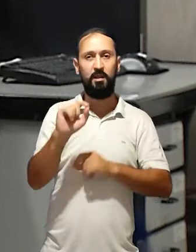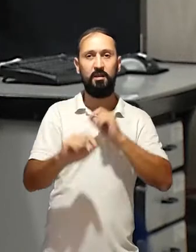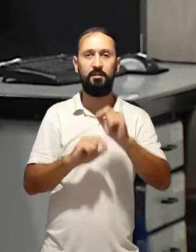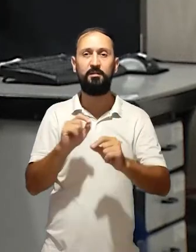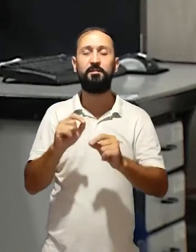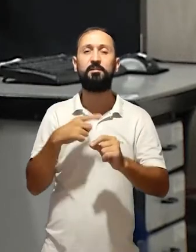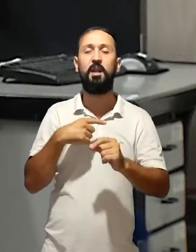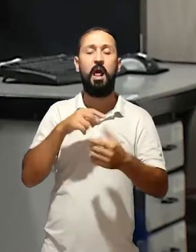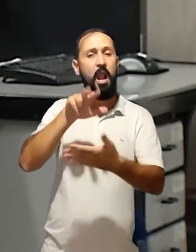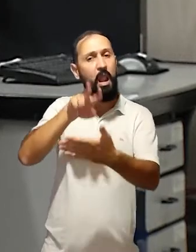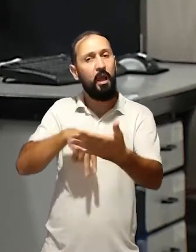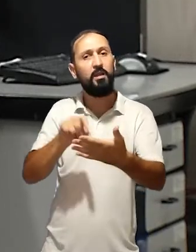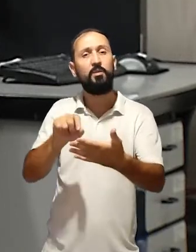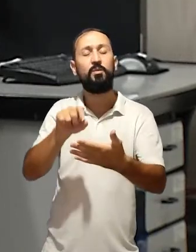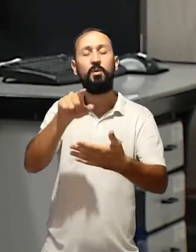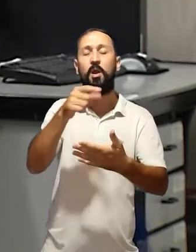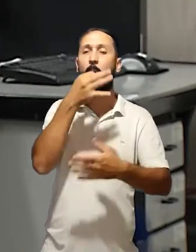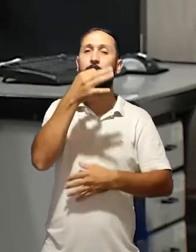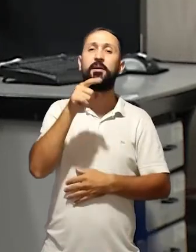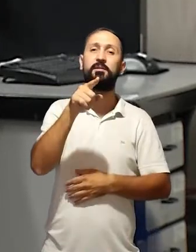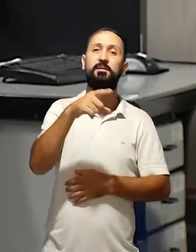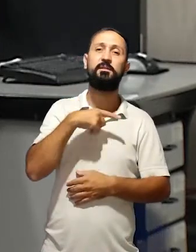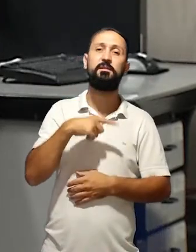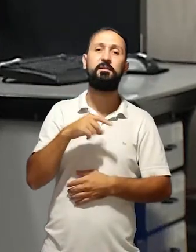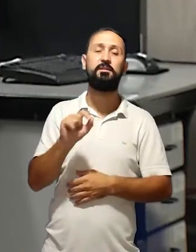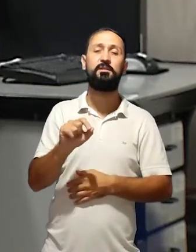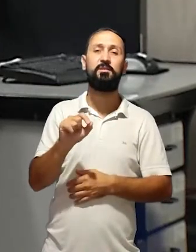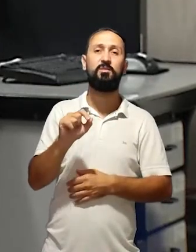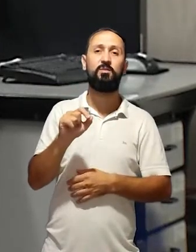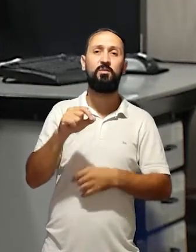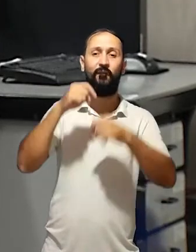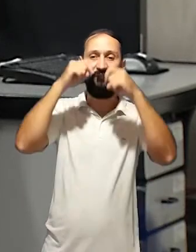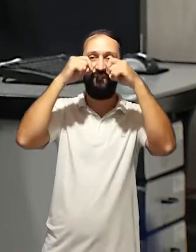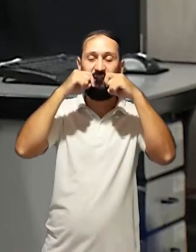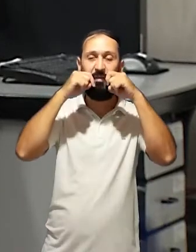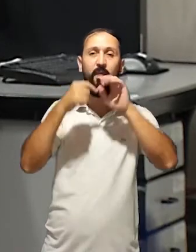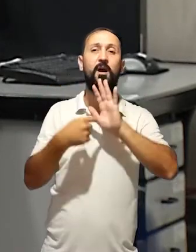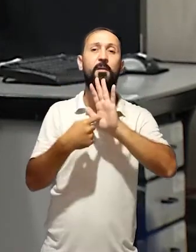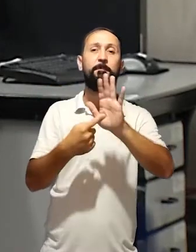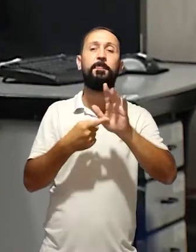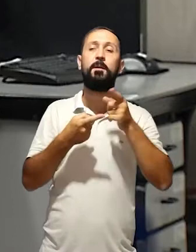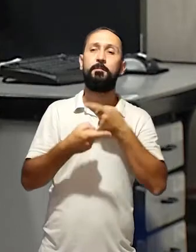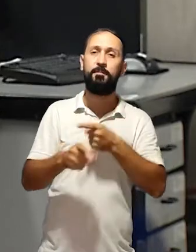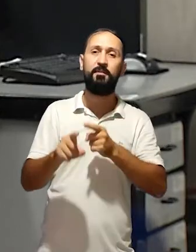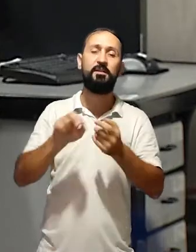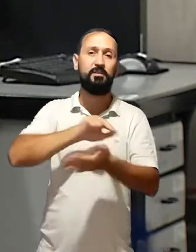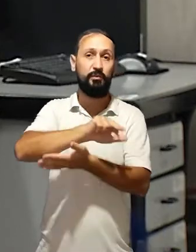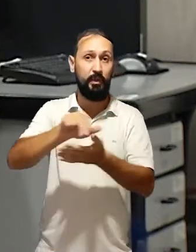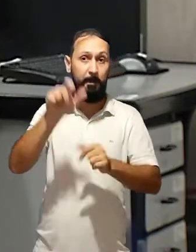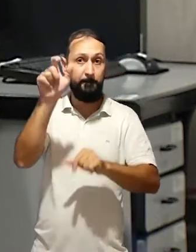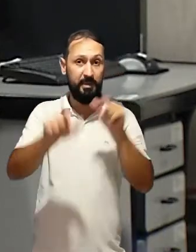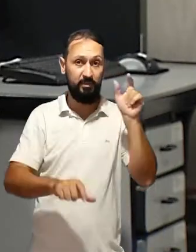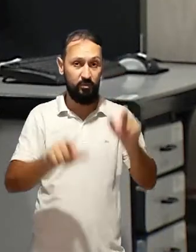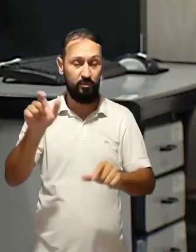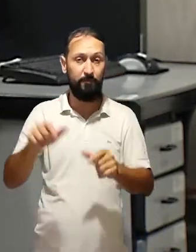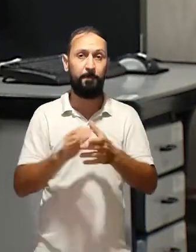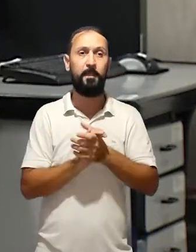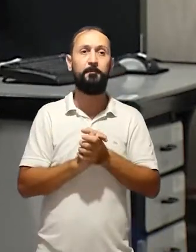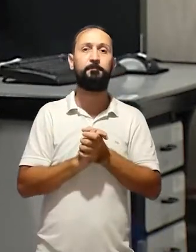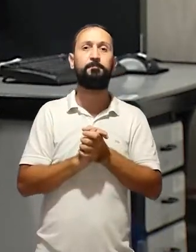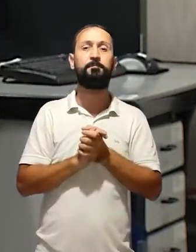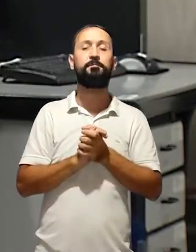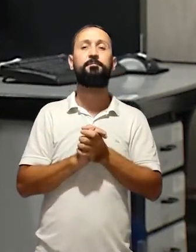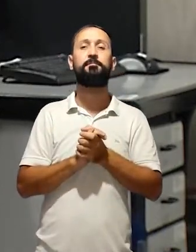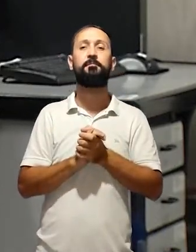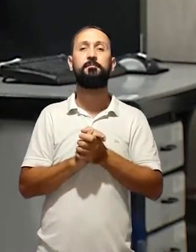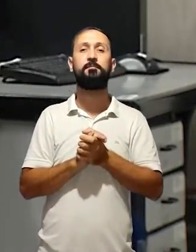bastante interessante, né, a leitura que o personagem do vampiro provoca em diferentes leitores, né,